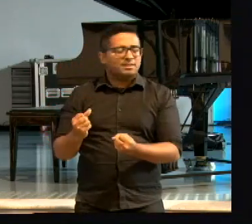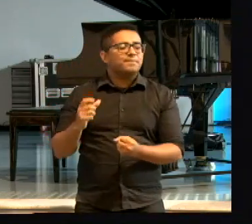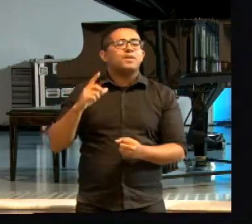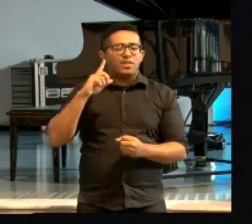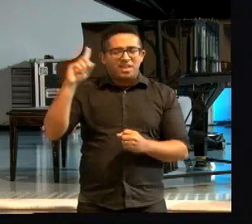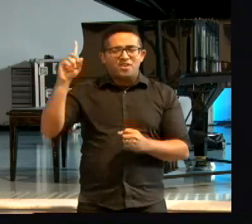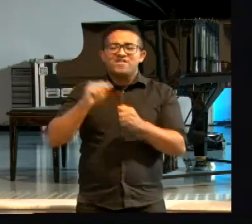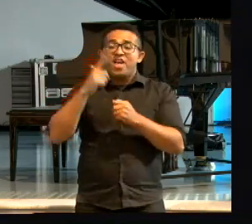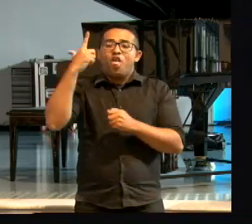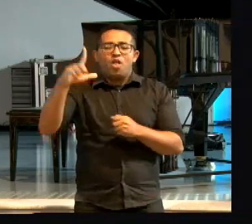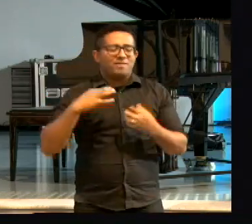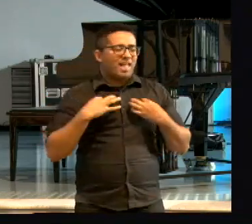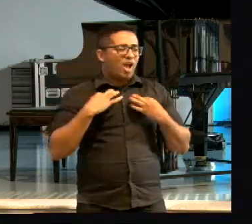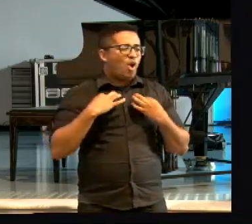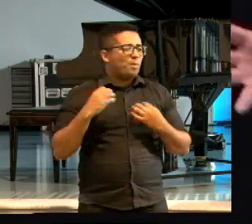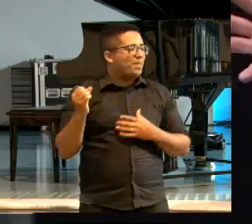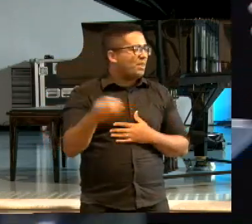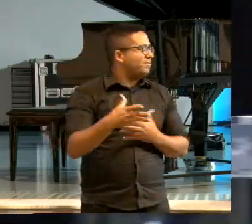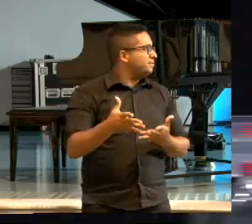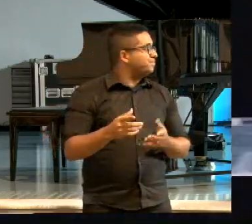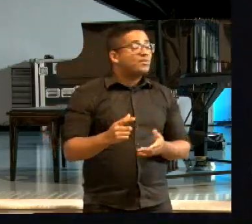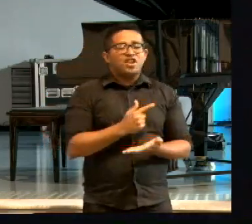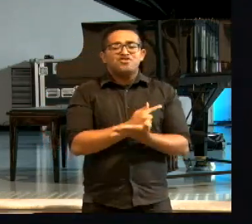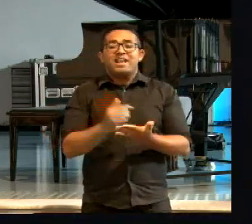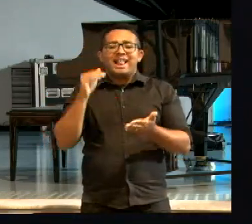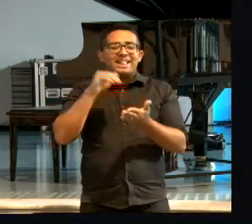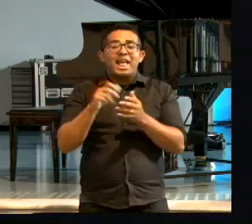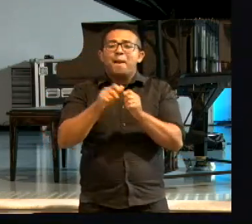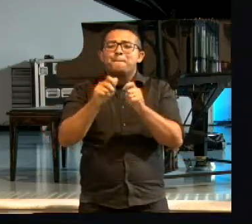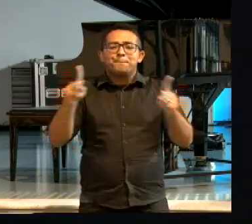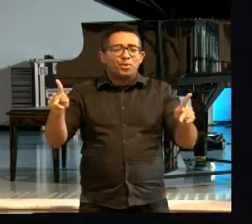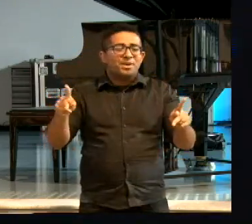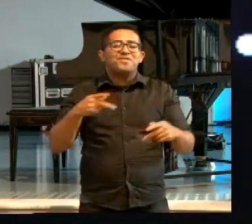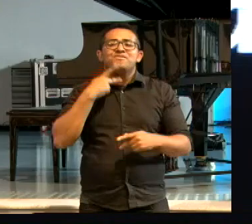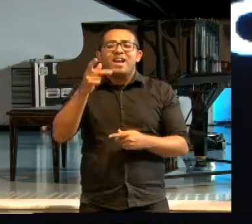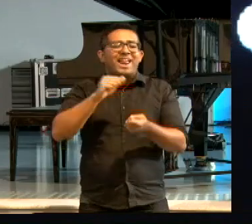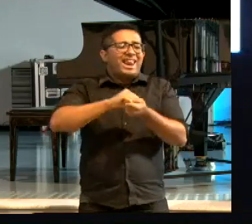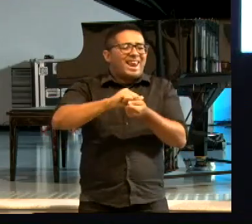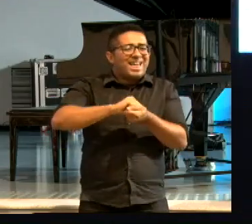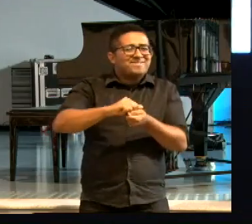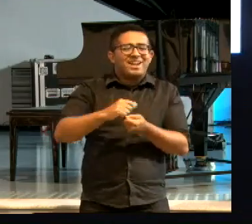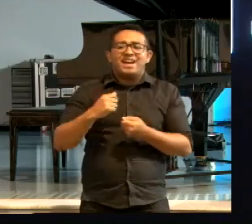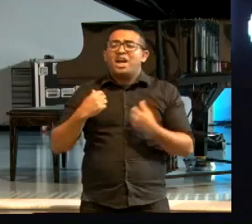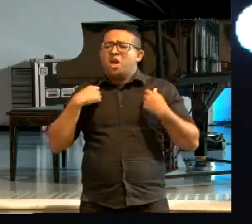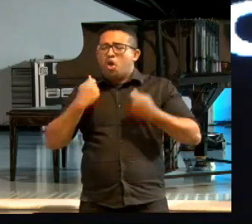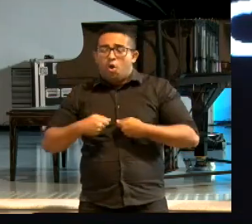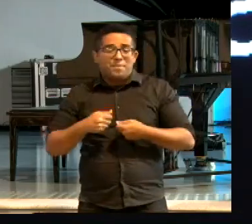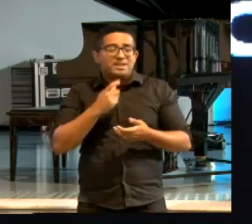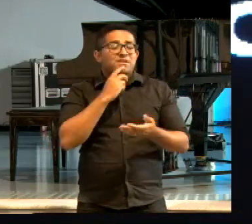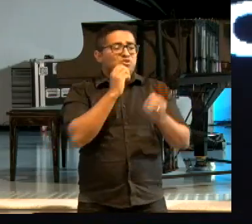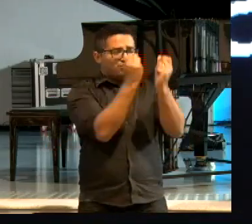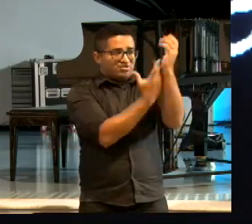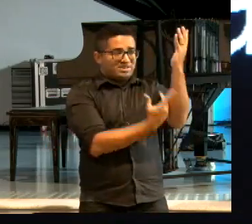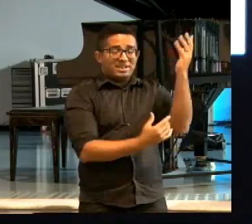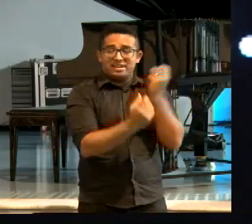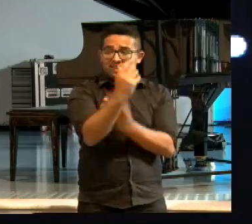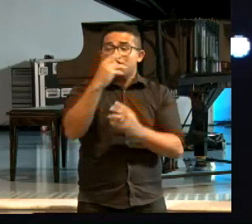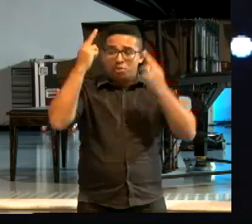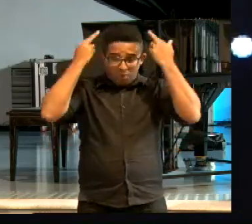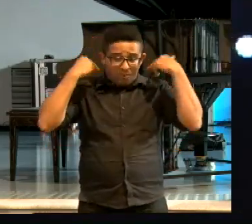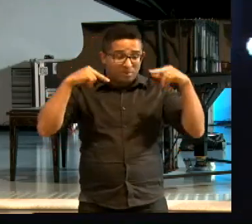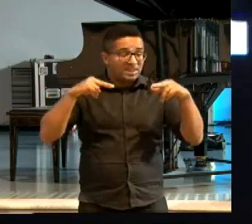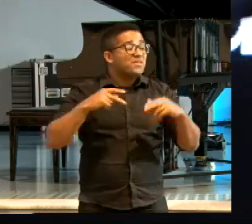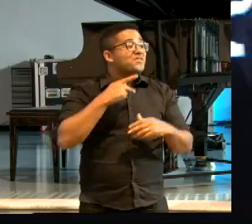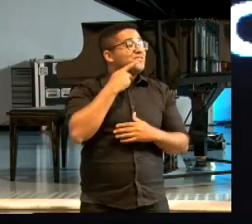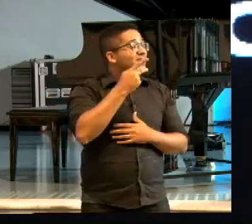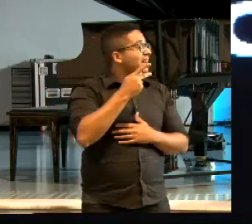outro tipo de roupagem. De Gênesis até Apocalipse, que fala sobre lavar as vestes no sangue do cordeiro. Roupa na Bíblia fala da